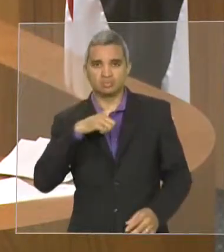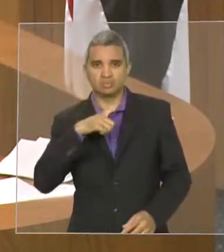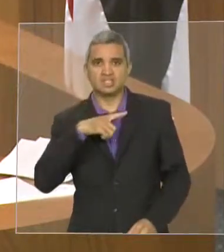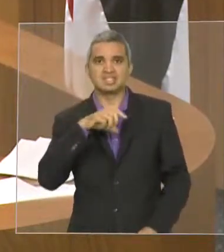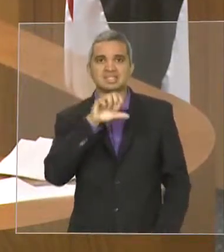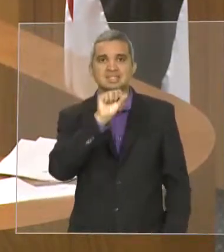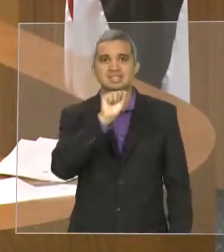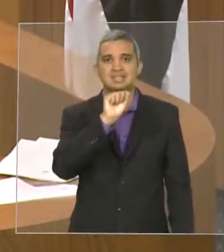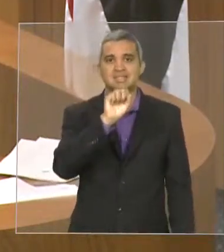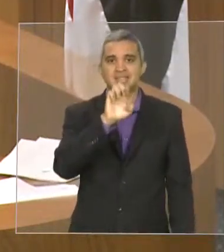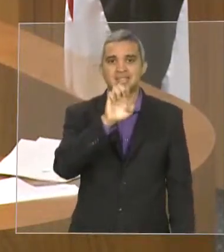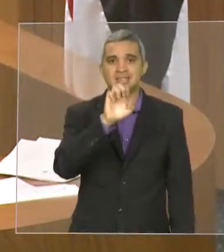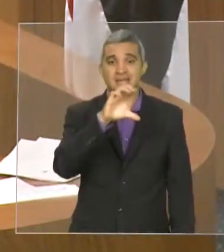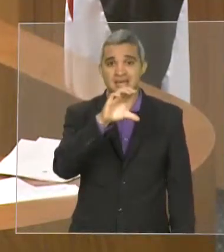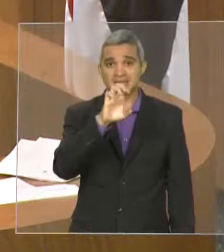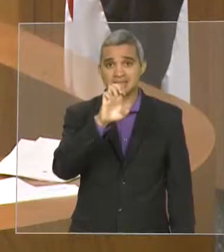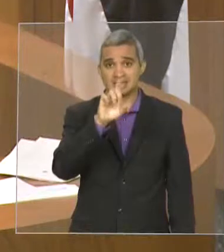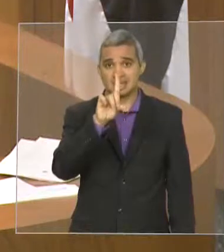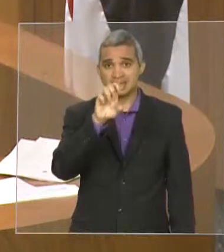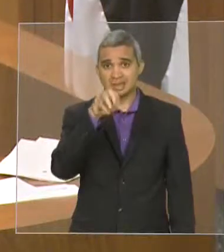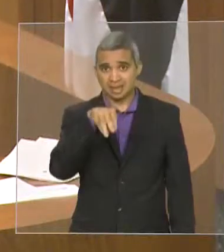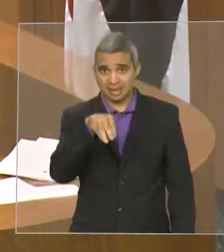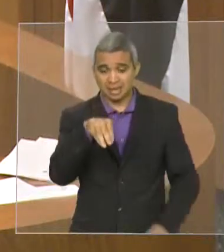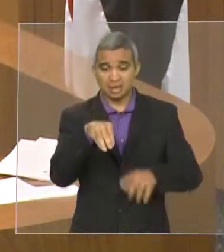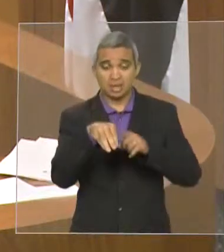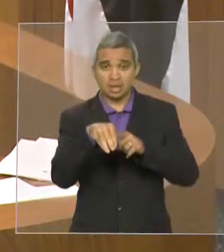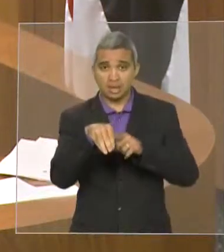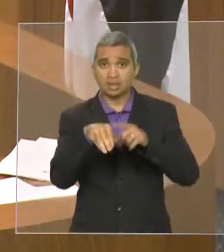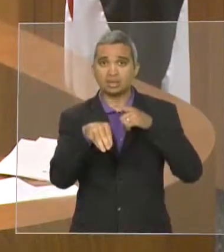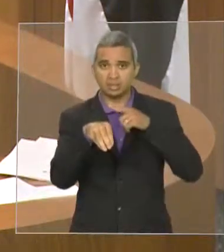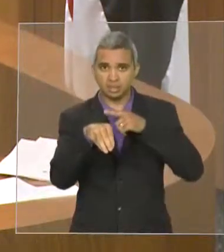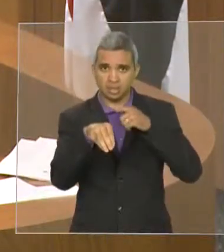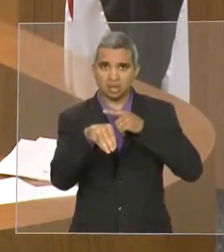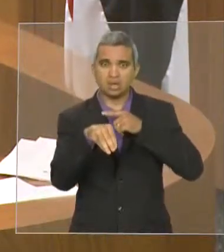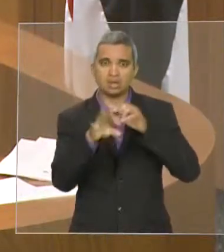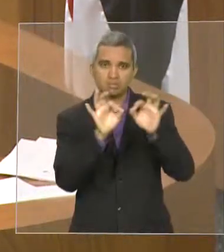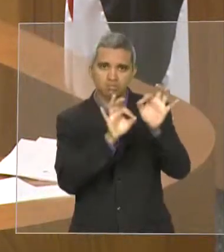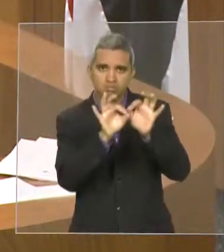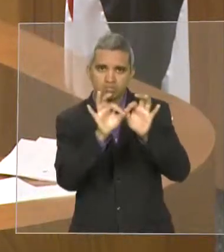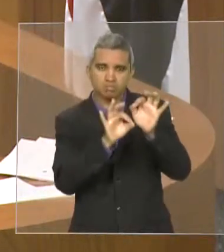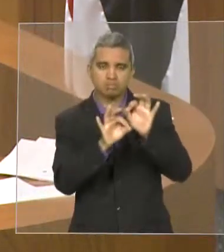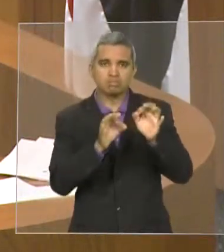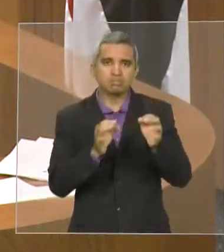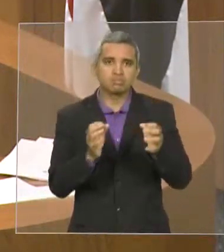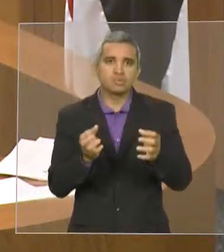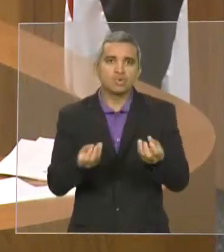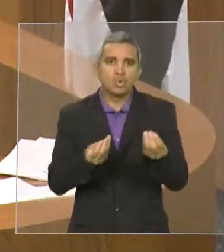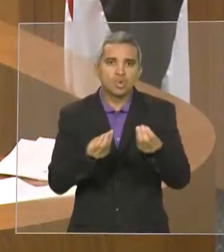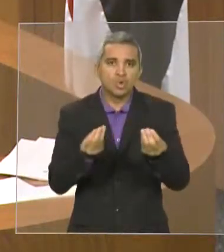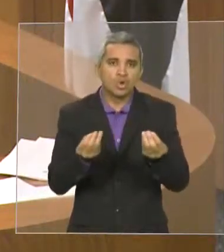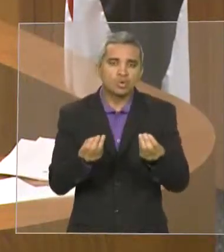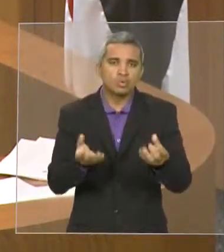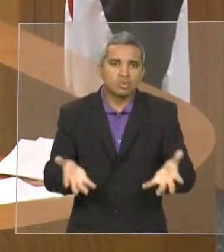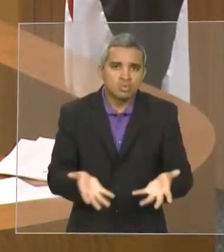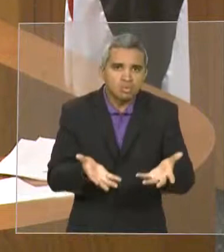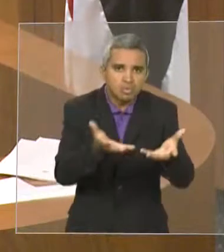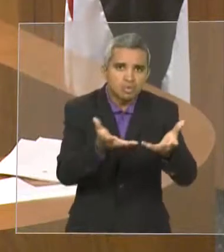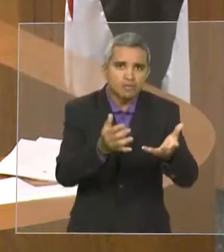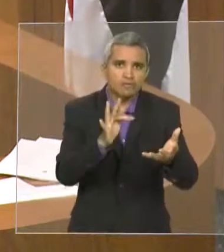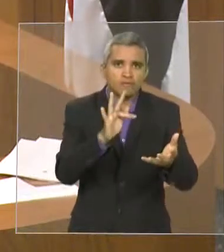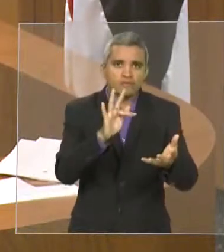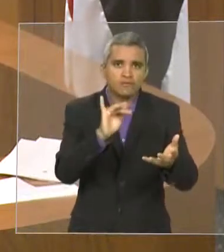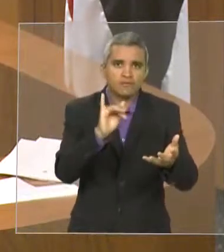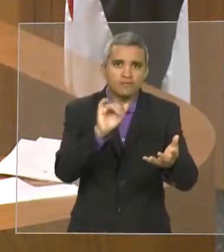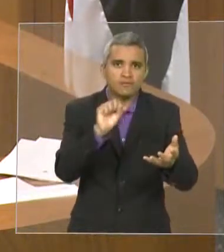CEDEM, que trata exatamente dos incentivos fiscais dados pelo governo do Mato Grosso. E quem